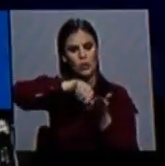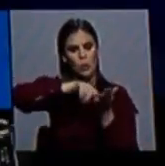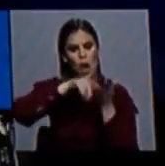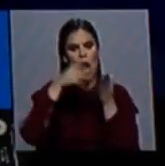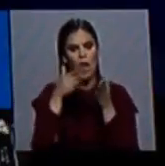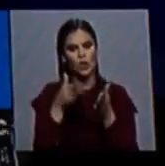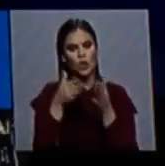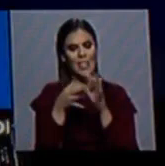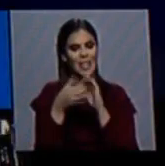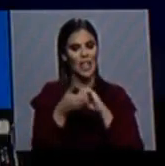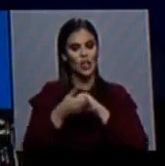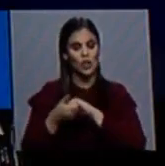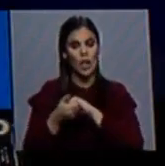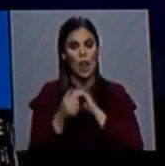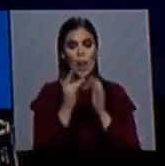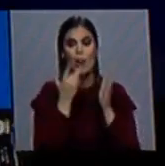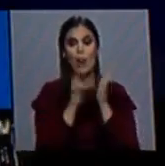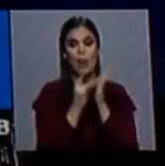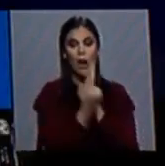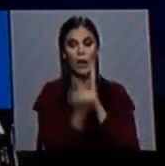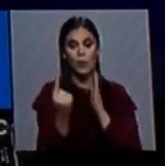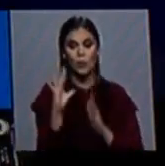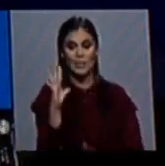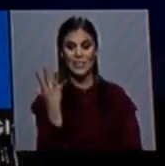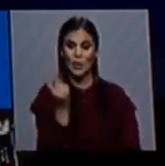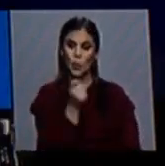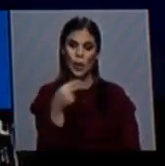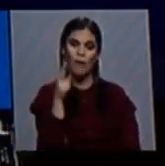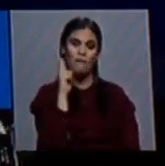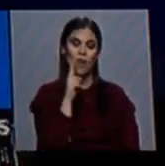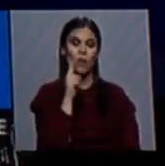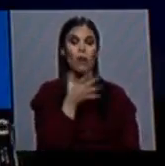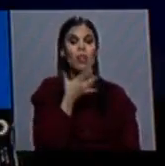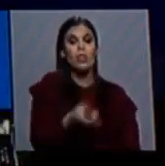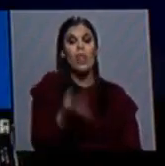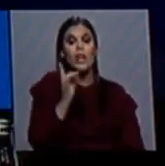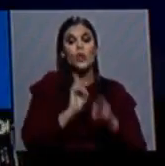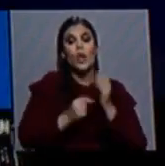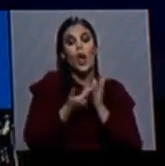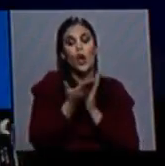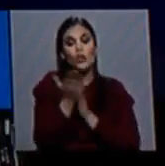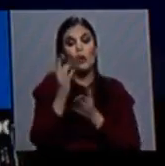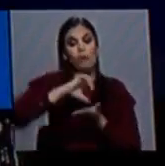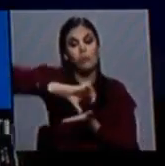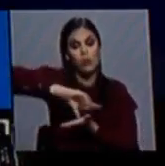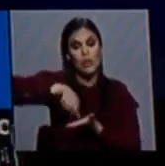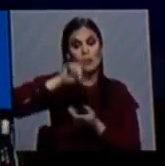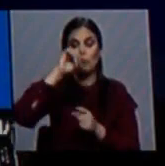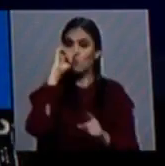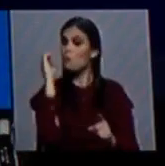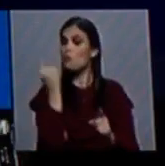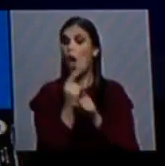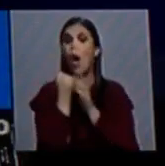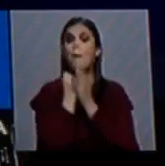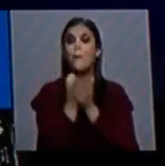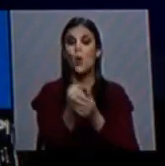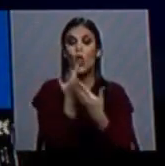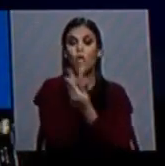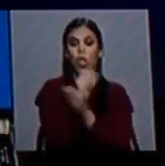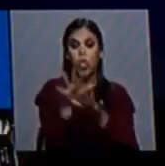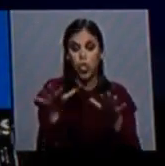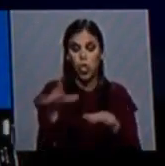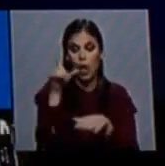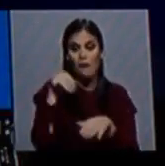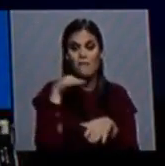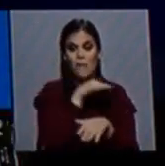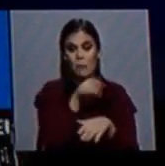solidário? Assim, cada livro custa 5 euros e permite-nos continuar o projeto e ao mesmo tempo apoiar as crianças e